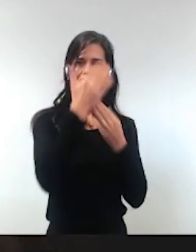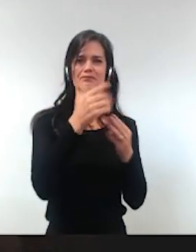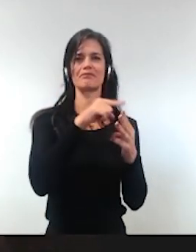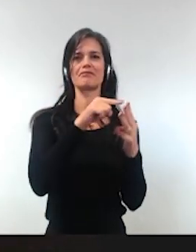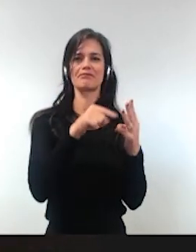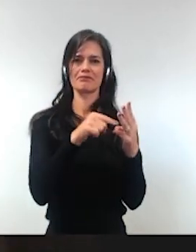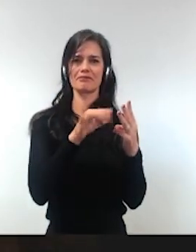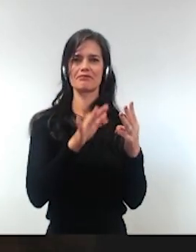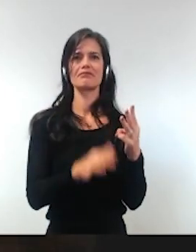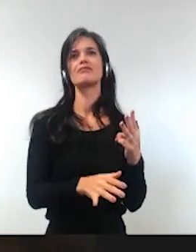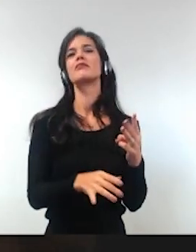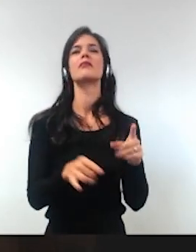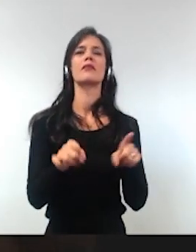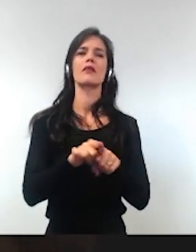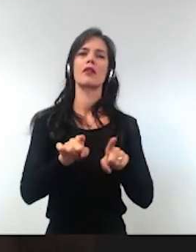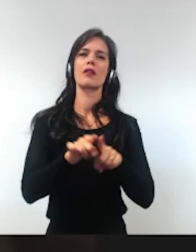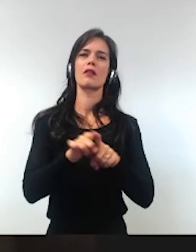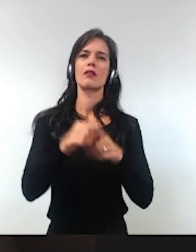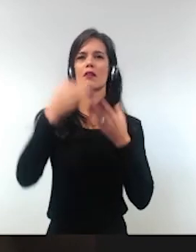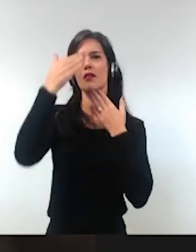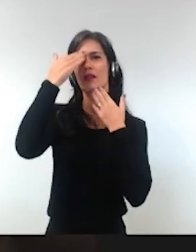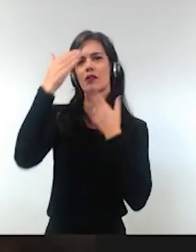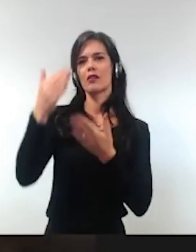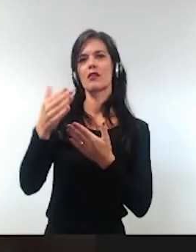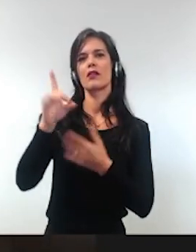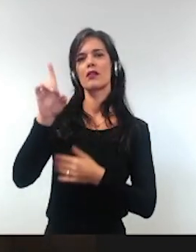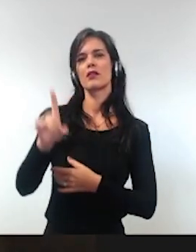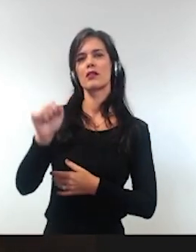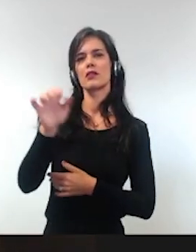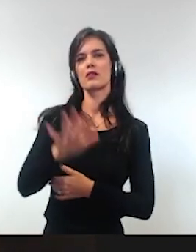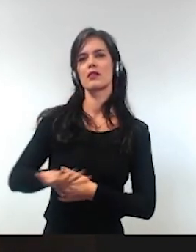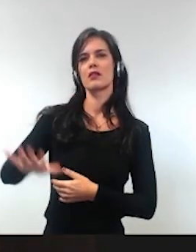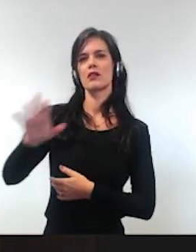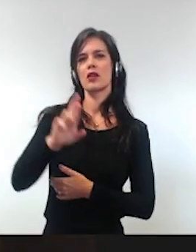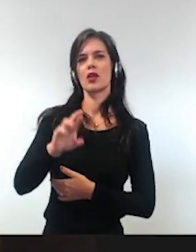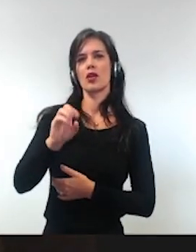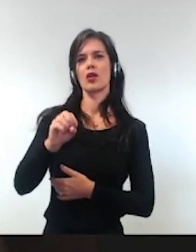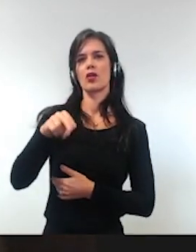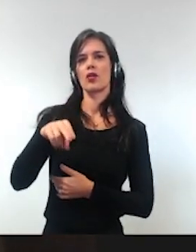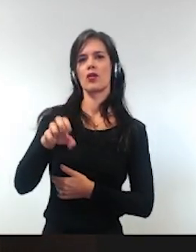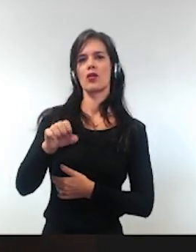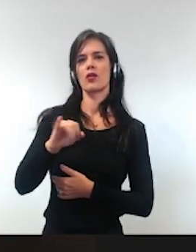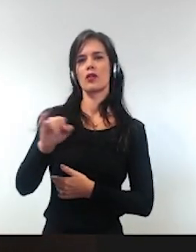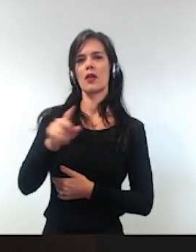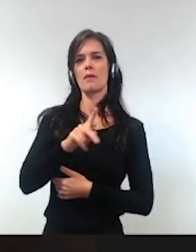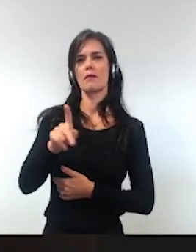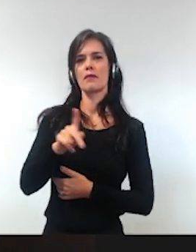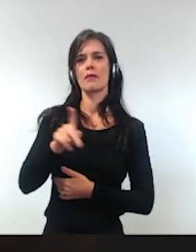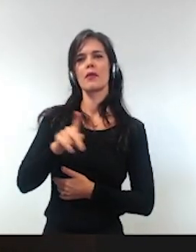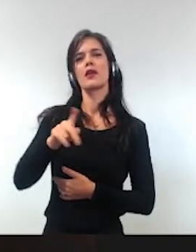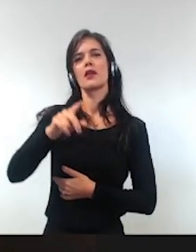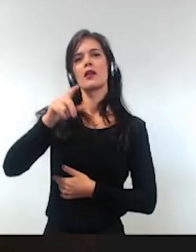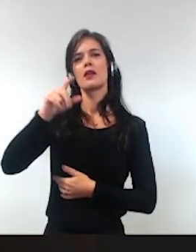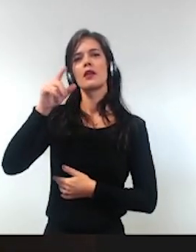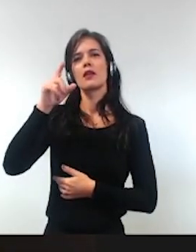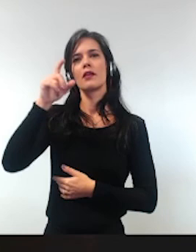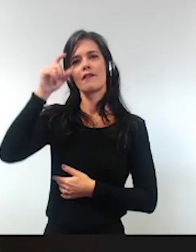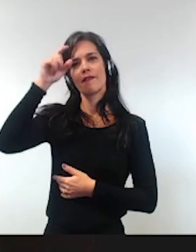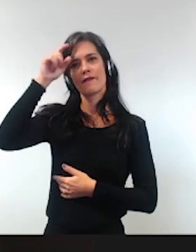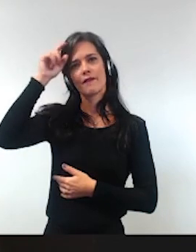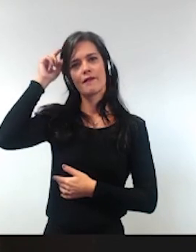agradecimento no início, ao diretor-geral da AENA, Rony Duarte, aos presidentes Felipe Santa Cruz e